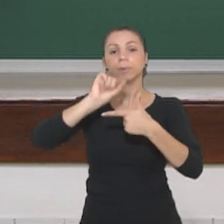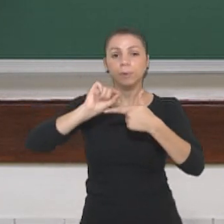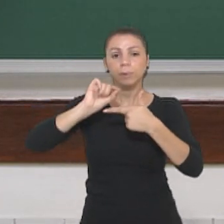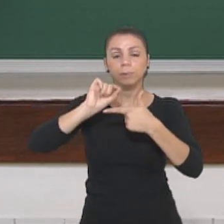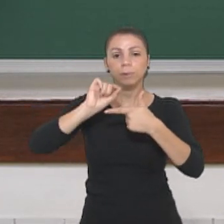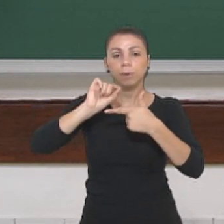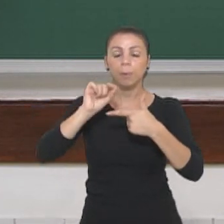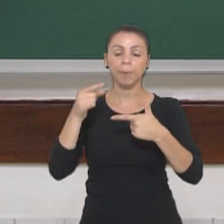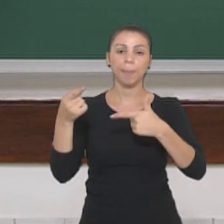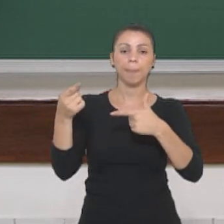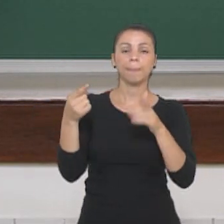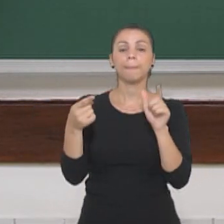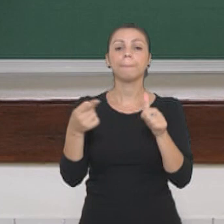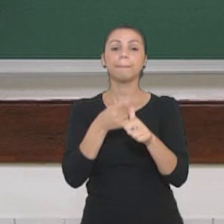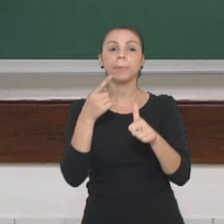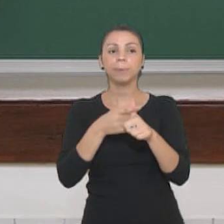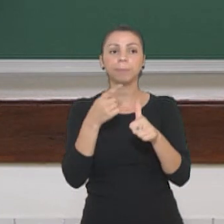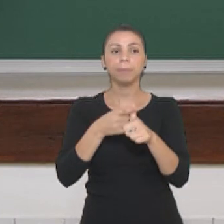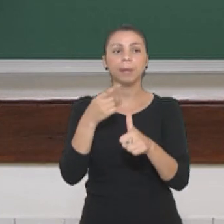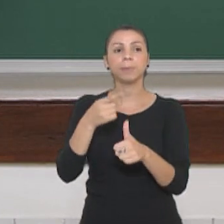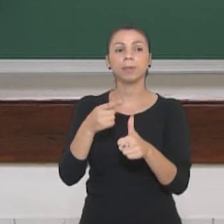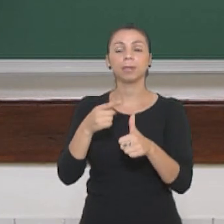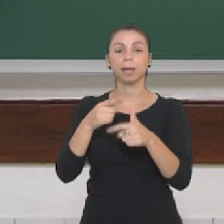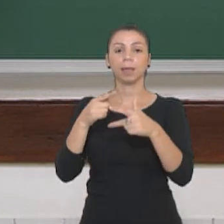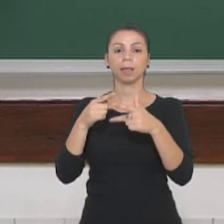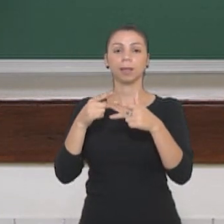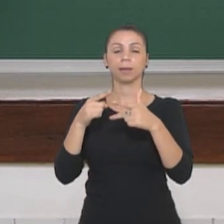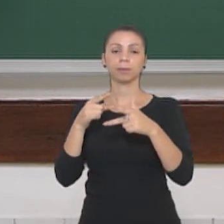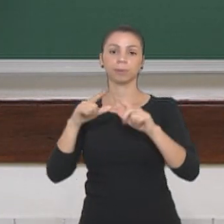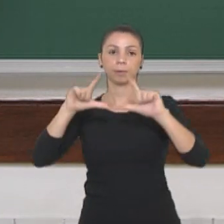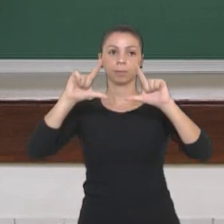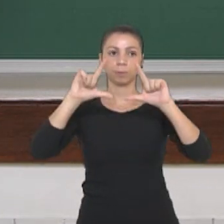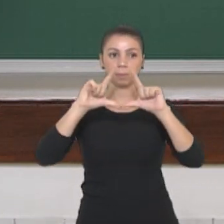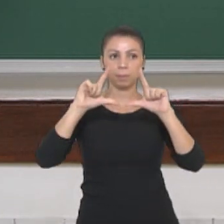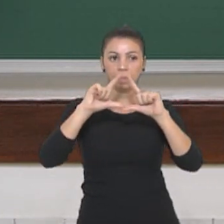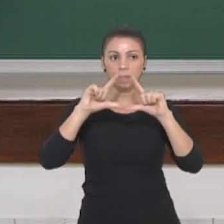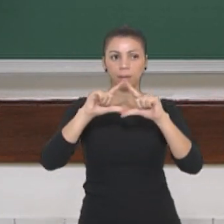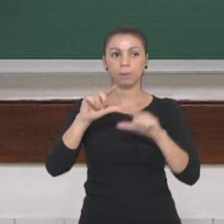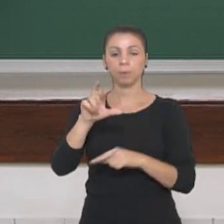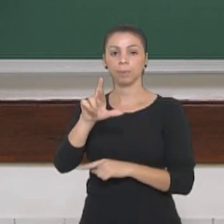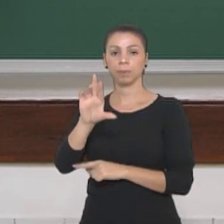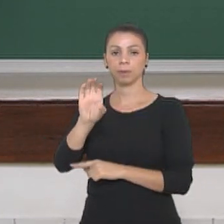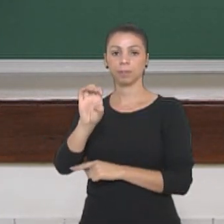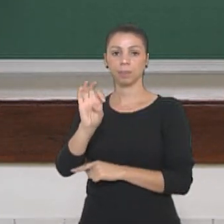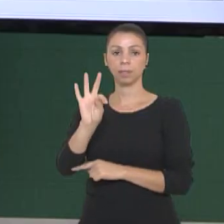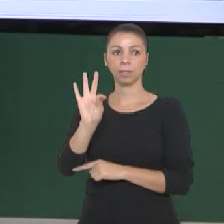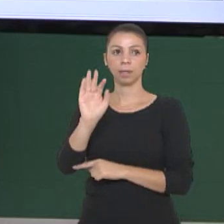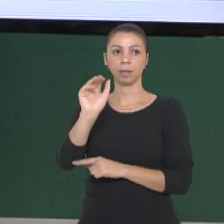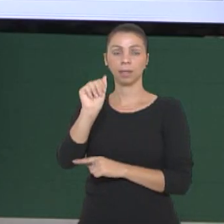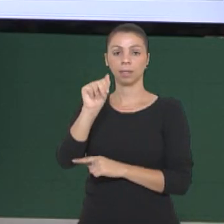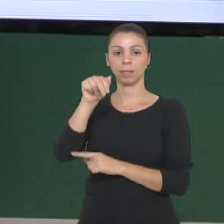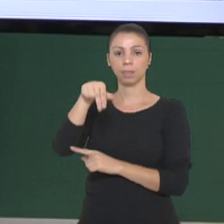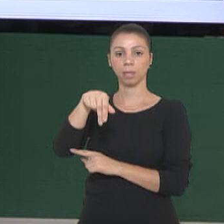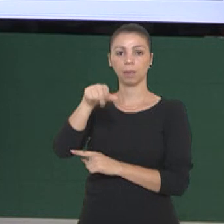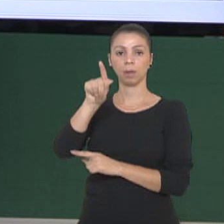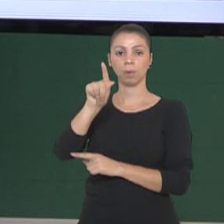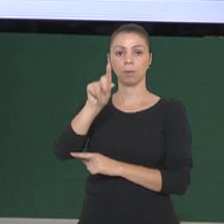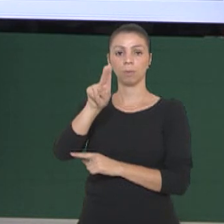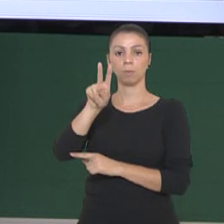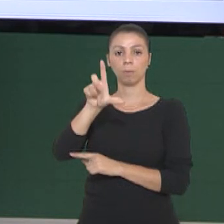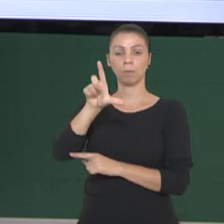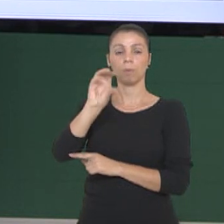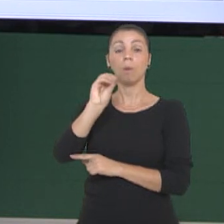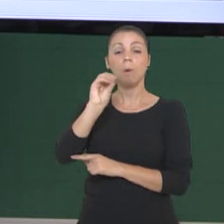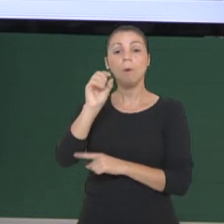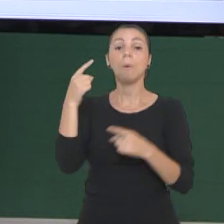ele é? Ele é um triângulo retângulo. Por quê? Porque ele tem um ângulo de 90 graus. Ele está sendo